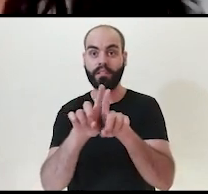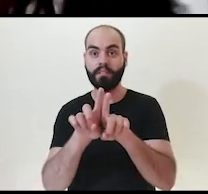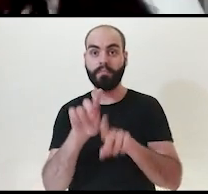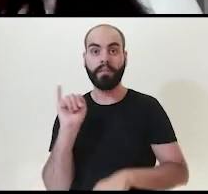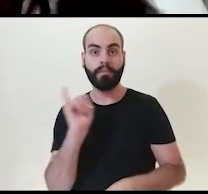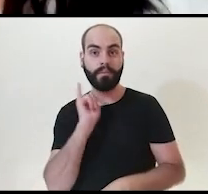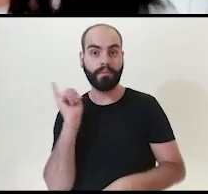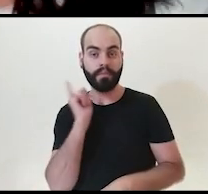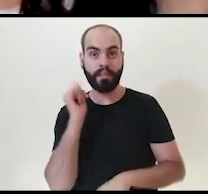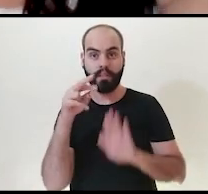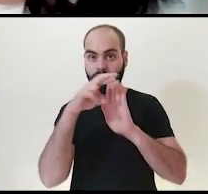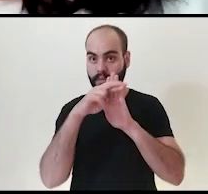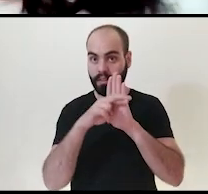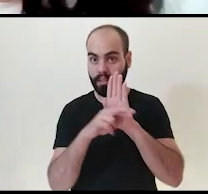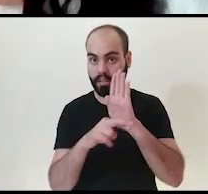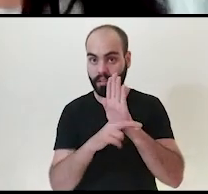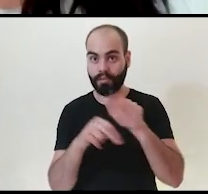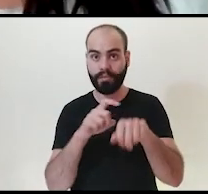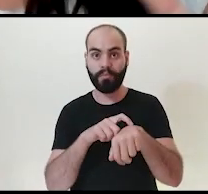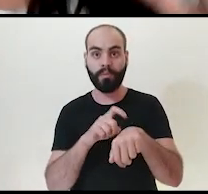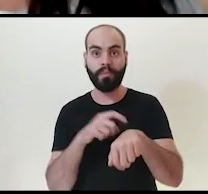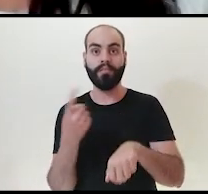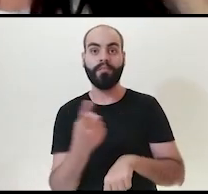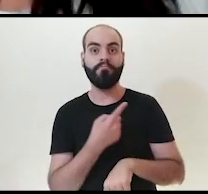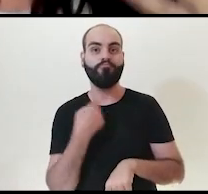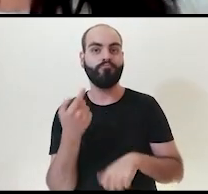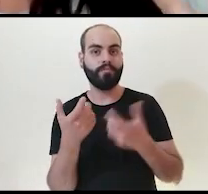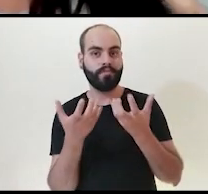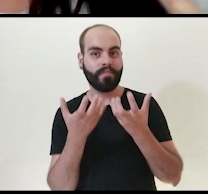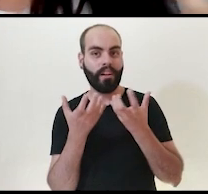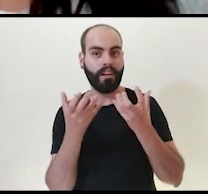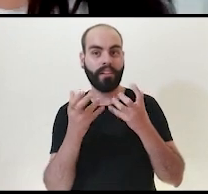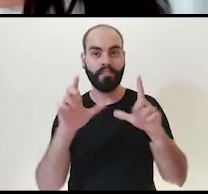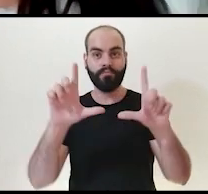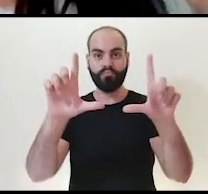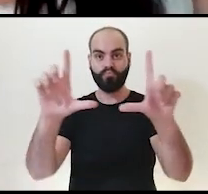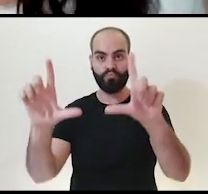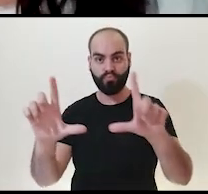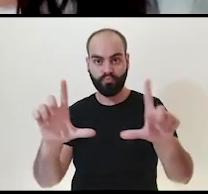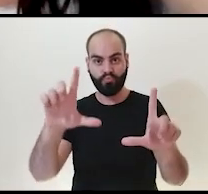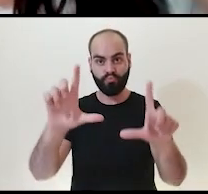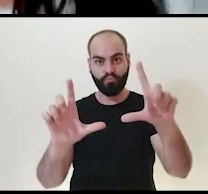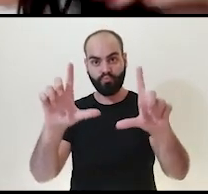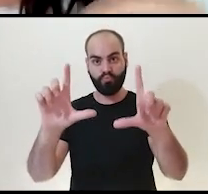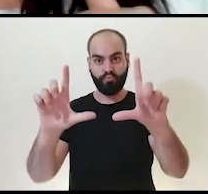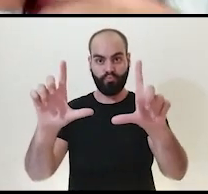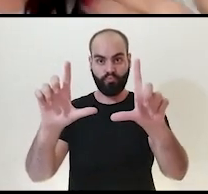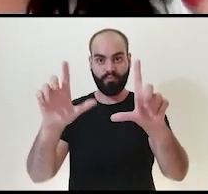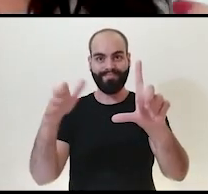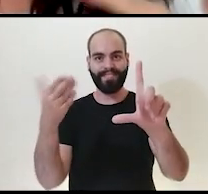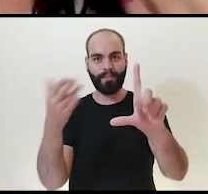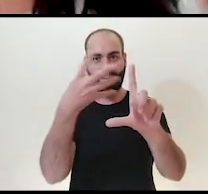falou, quando a gente olha para o horizonte, tem que alinhar. E aí, quando a gente está com a grade ativa, ela facilita, porque às vezes a gente